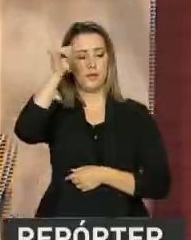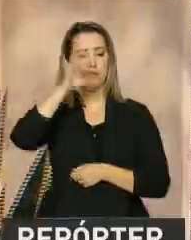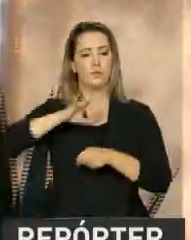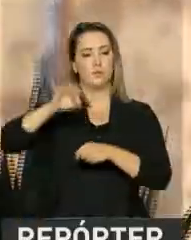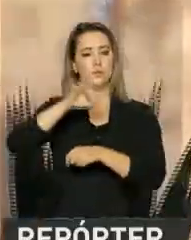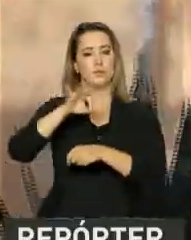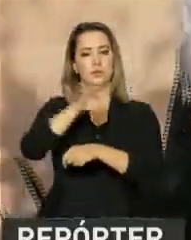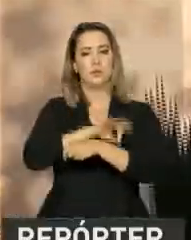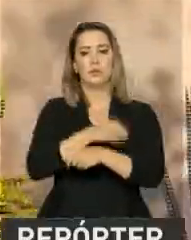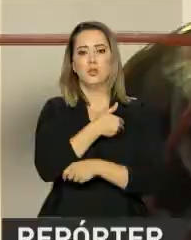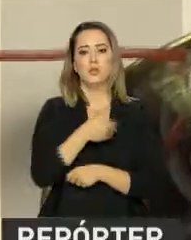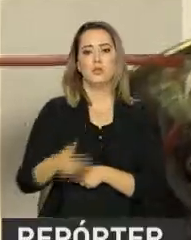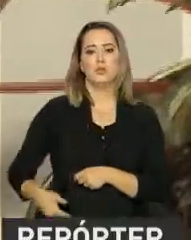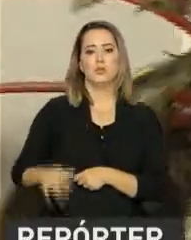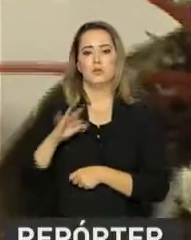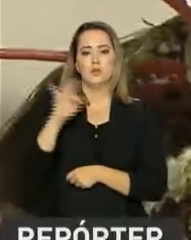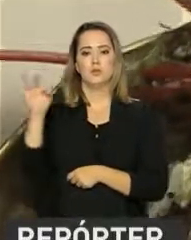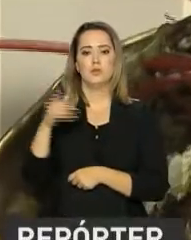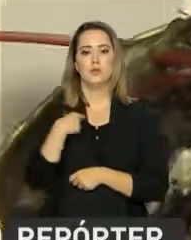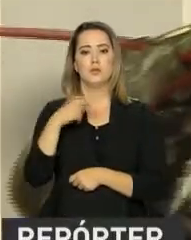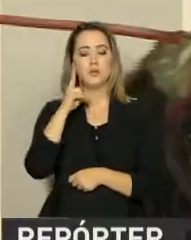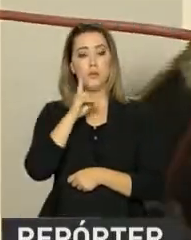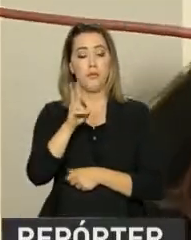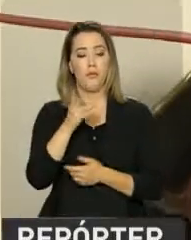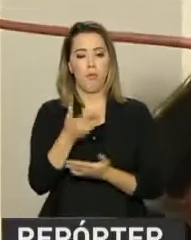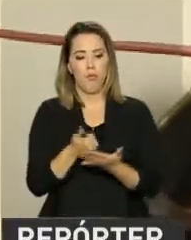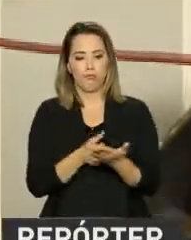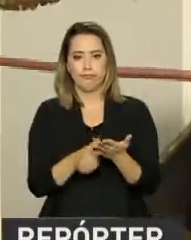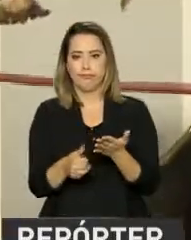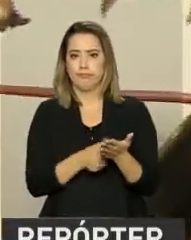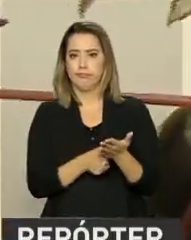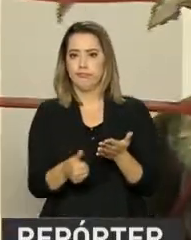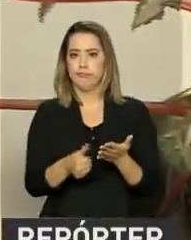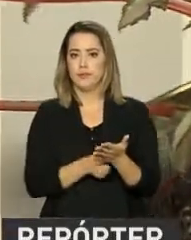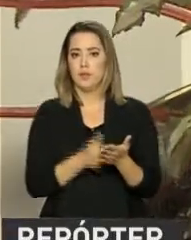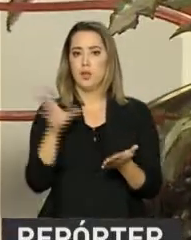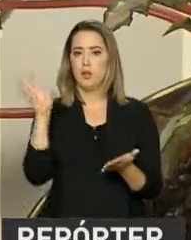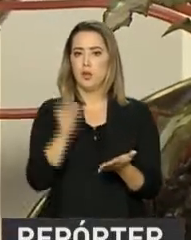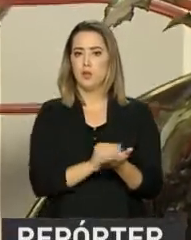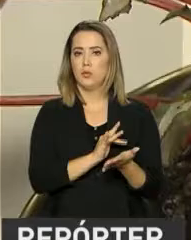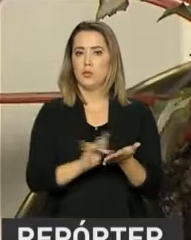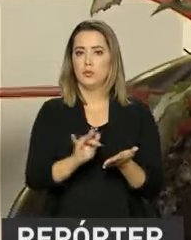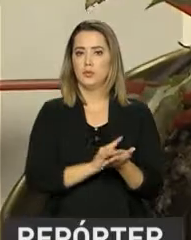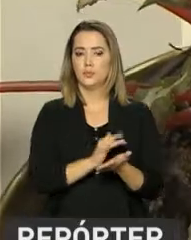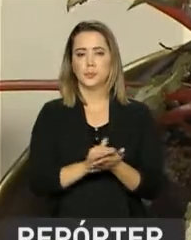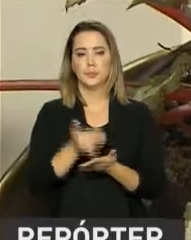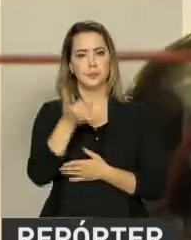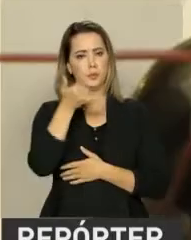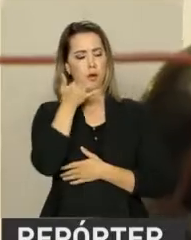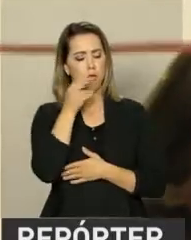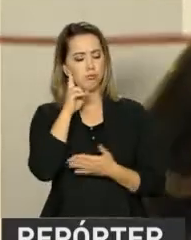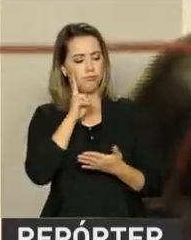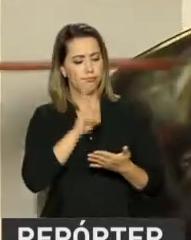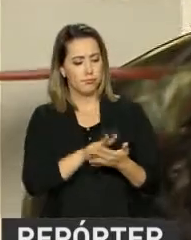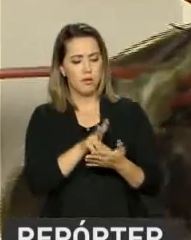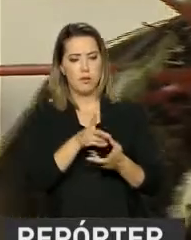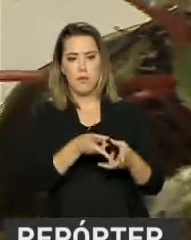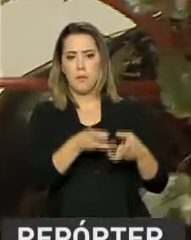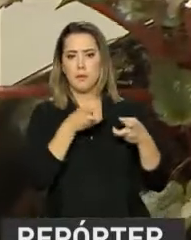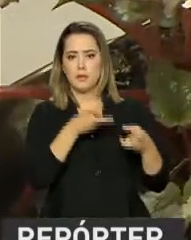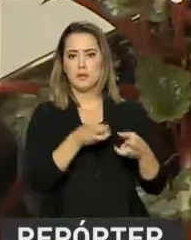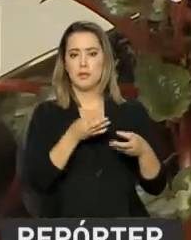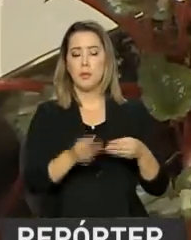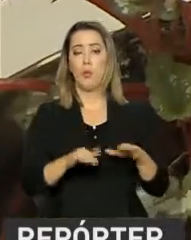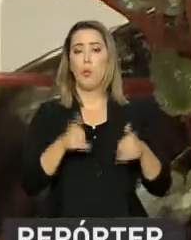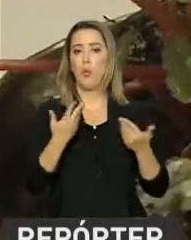prédios do governo federal passa pela palma da mão um aplicativo para celular permite a identificação da larva eo